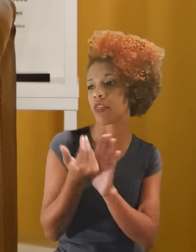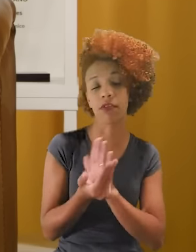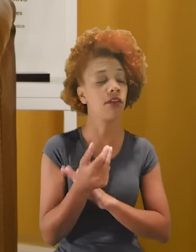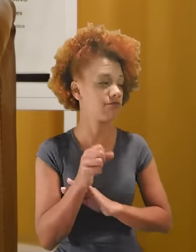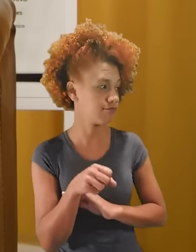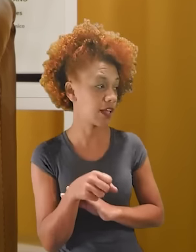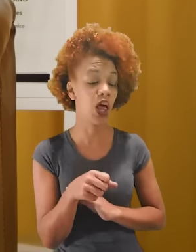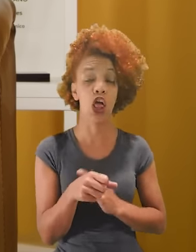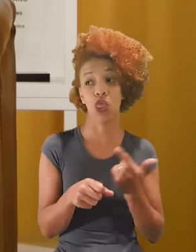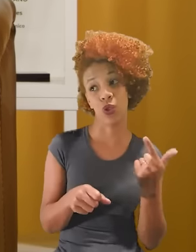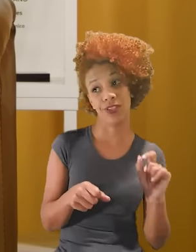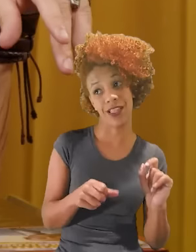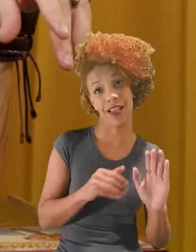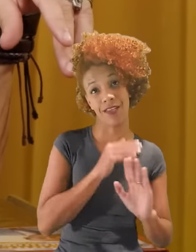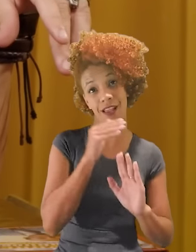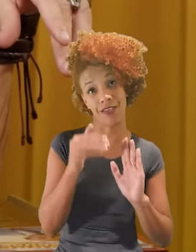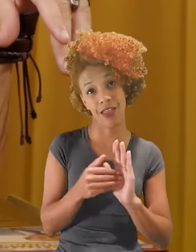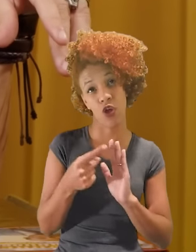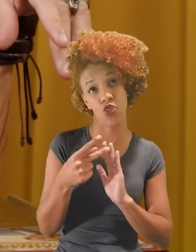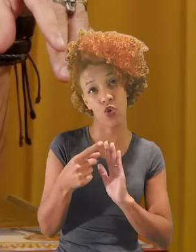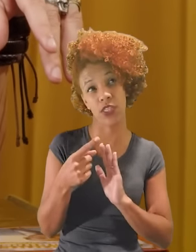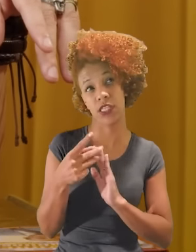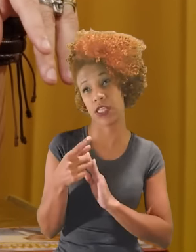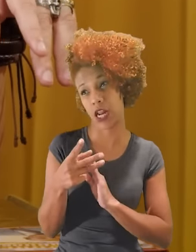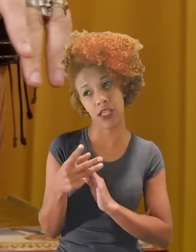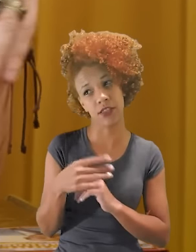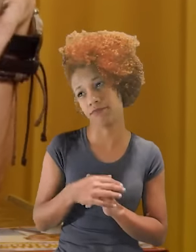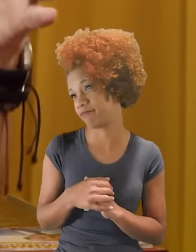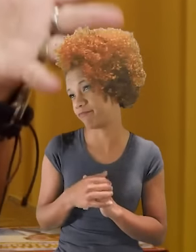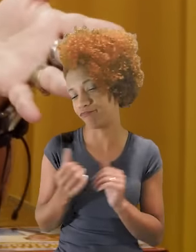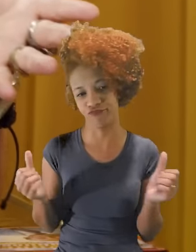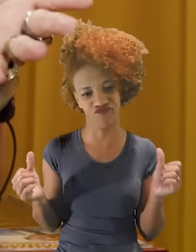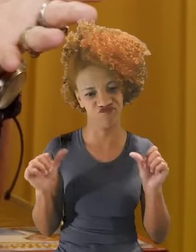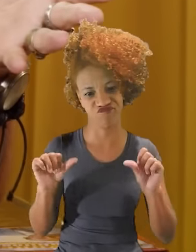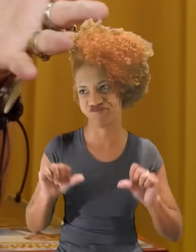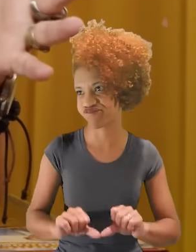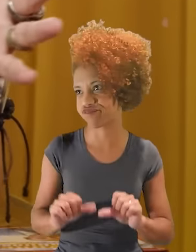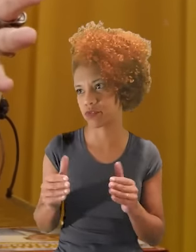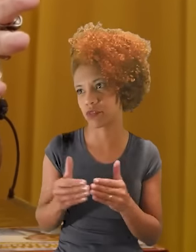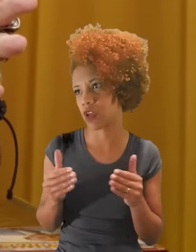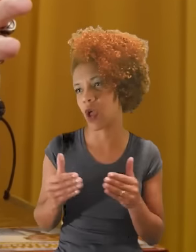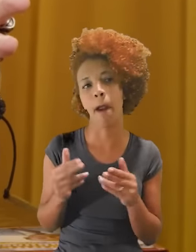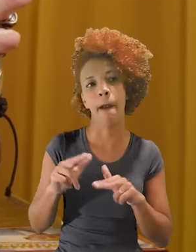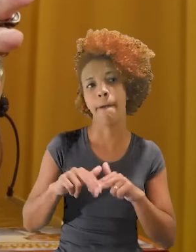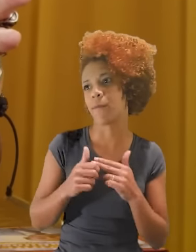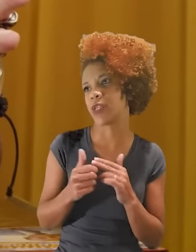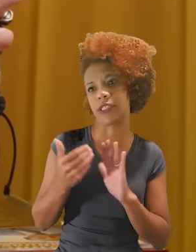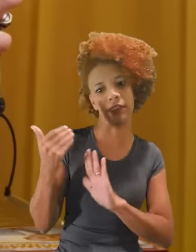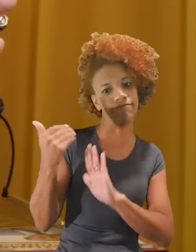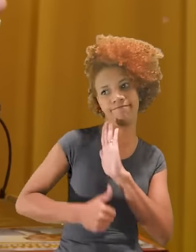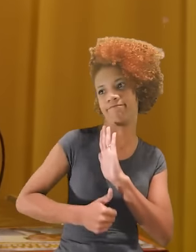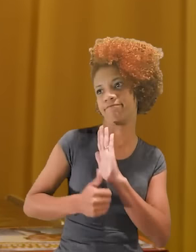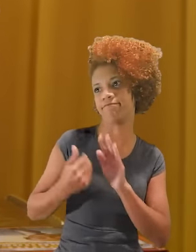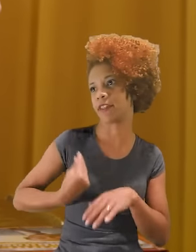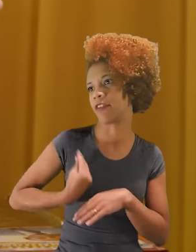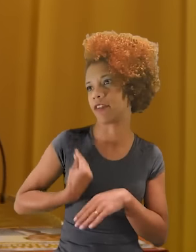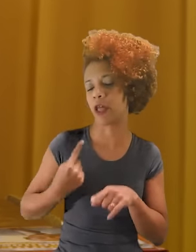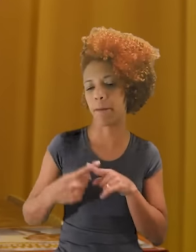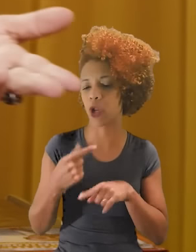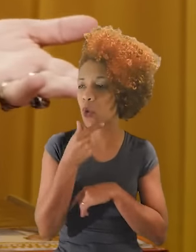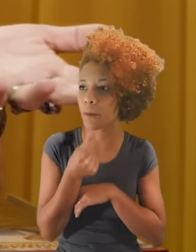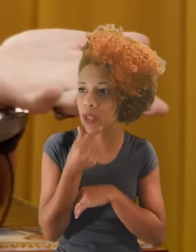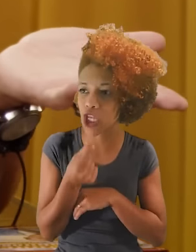Cara, dos 10 aos 12, 13, cara, meu, uma infância miserável. Por isso que ele prefere apagar da vida dele. Por quê? Era um